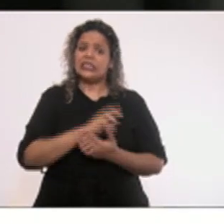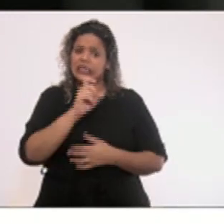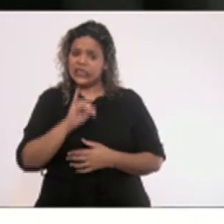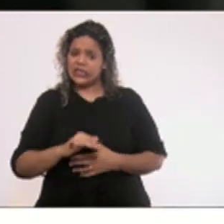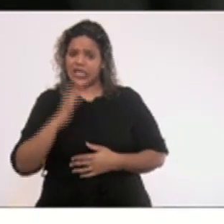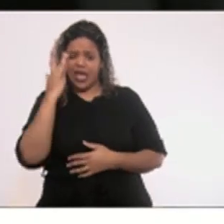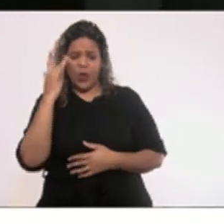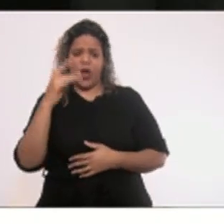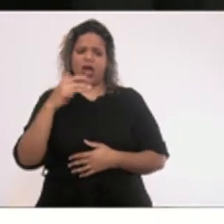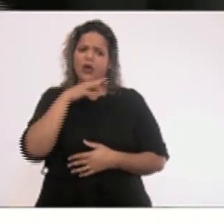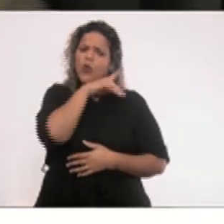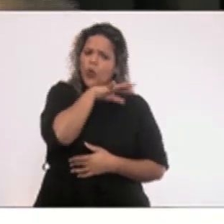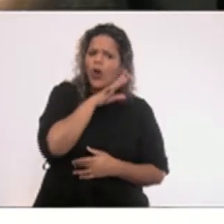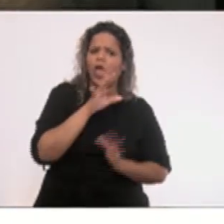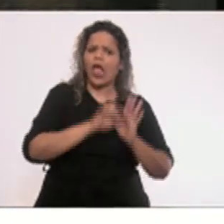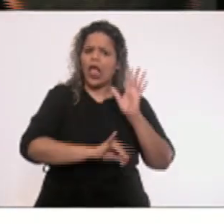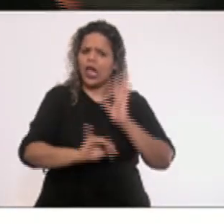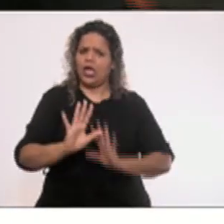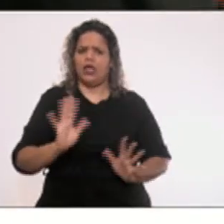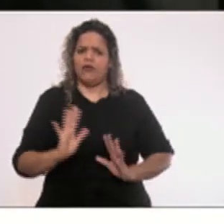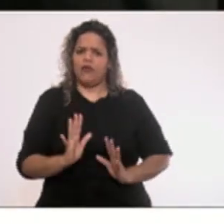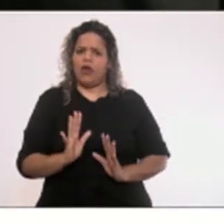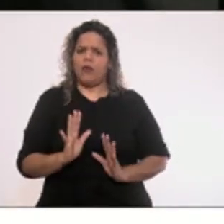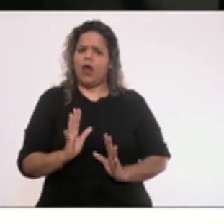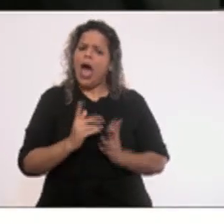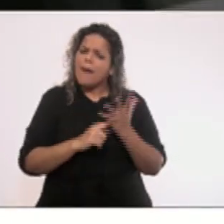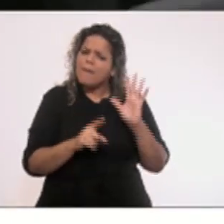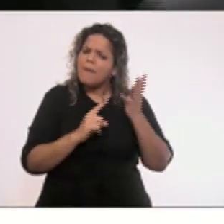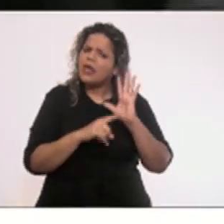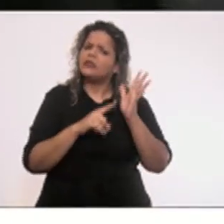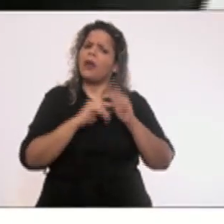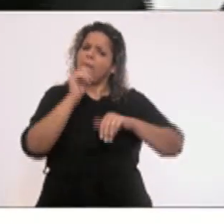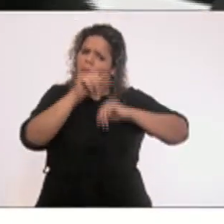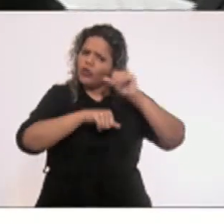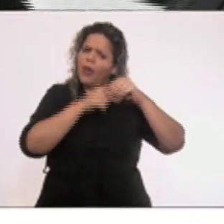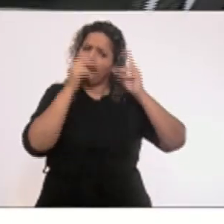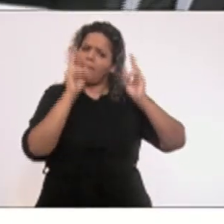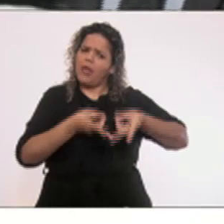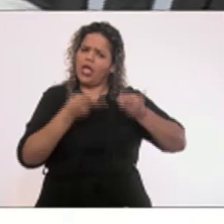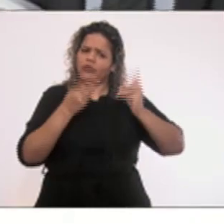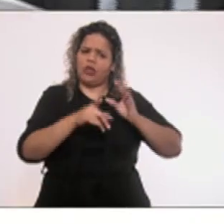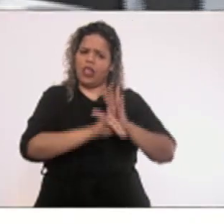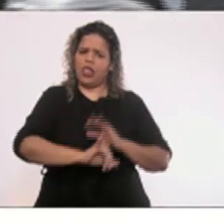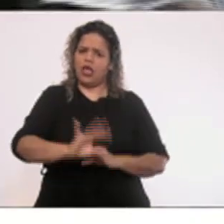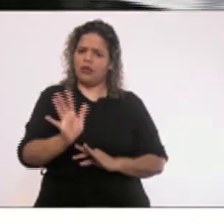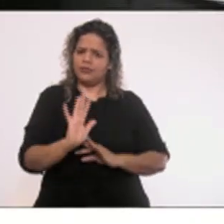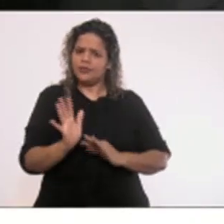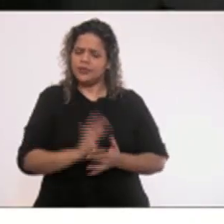ruim, vamos apresentar a modificação à própria lei. E isso